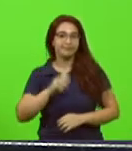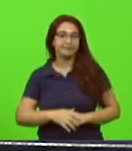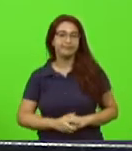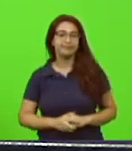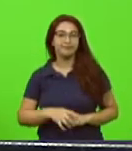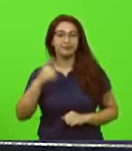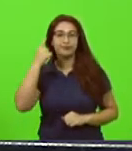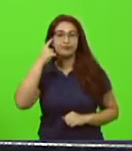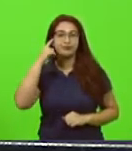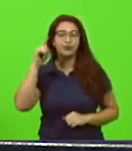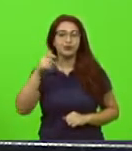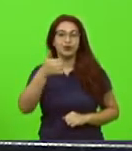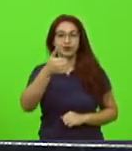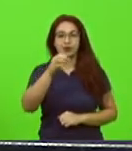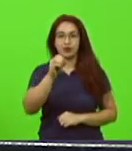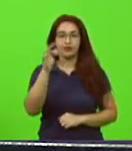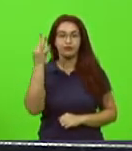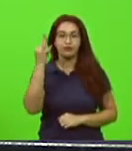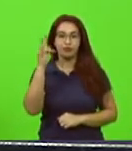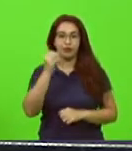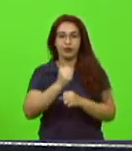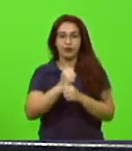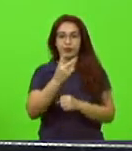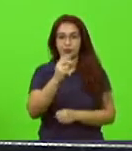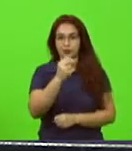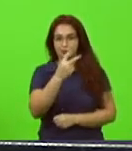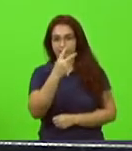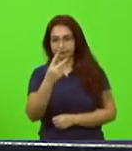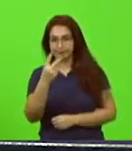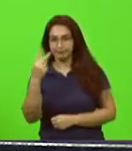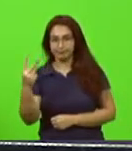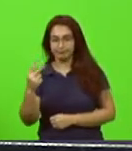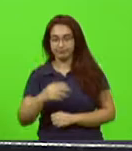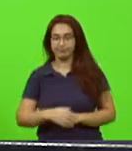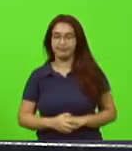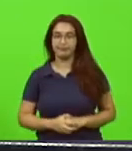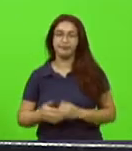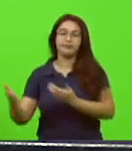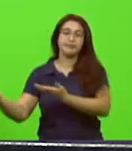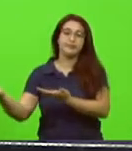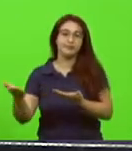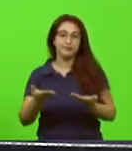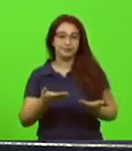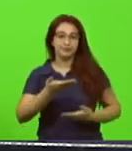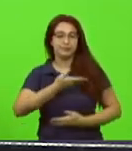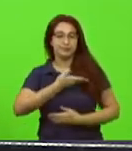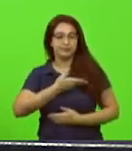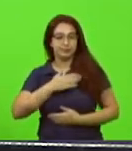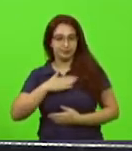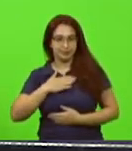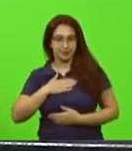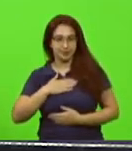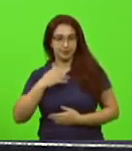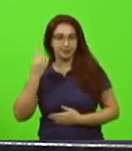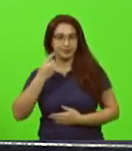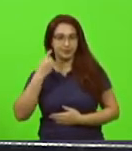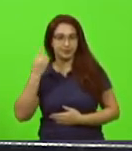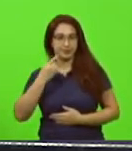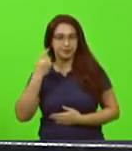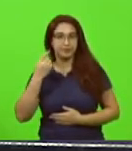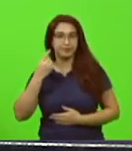10 de fevereiro de 2022. E convido meu colega deputado Silvio